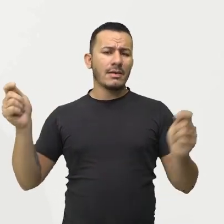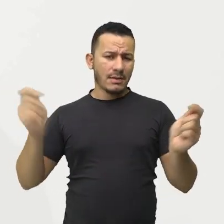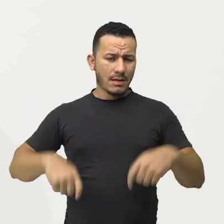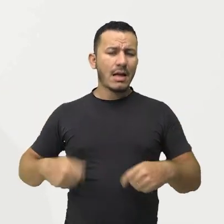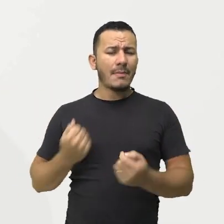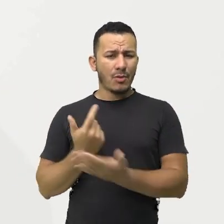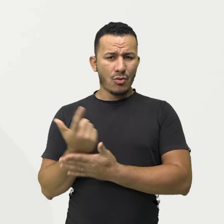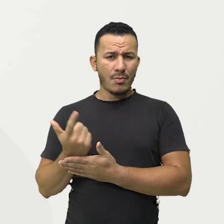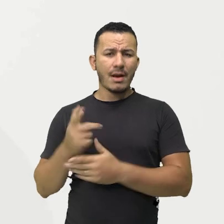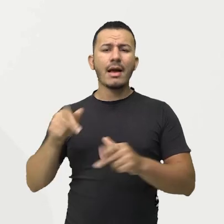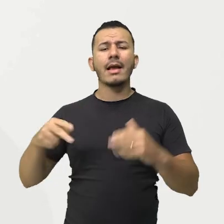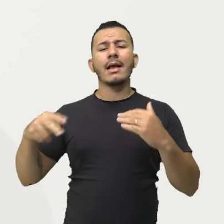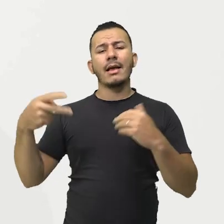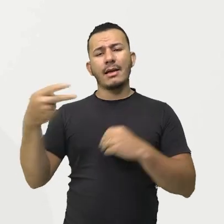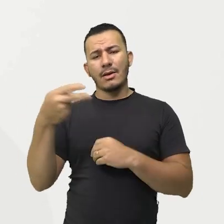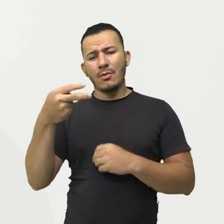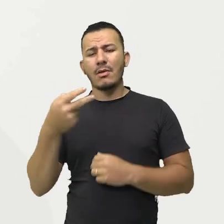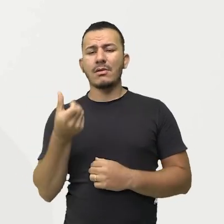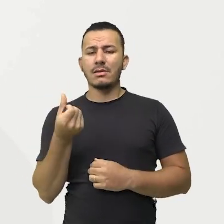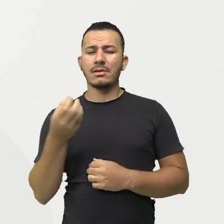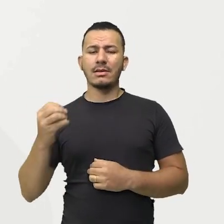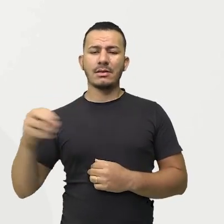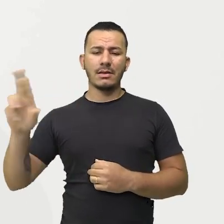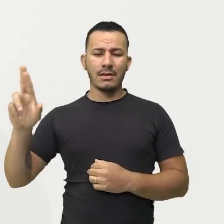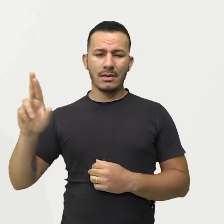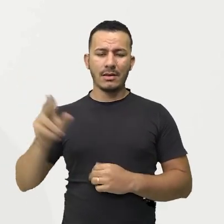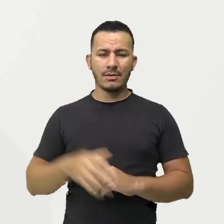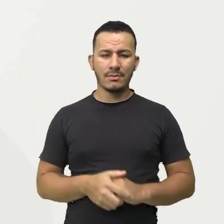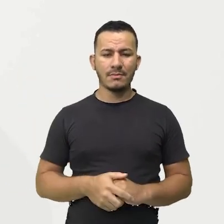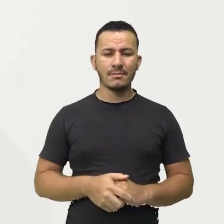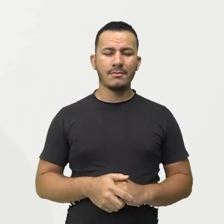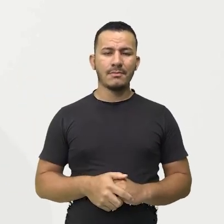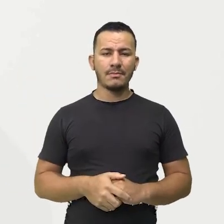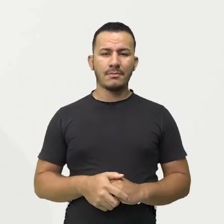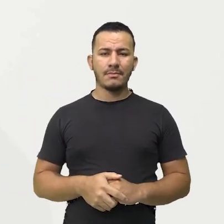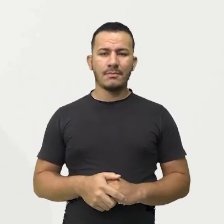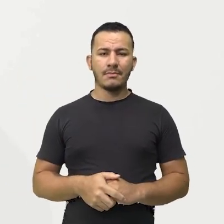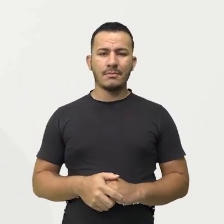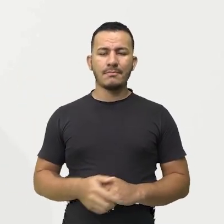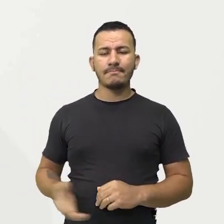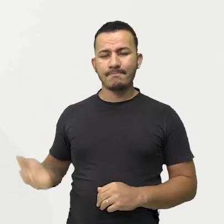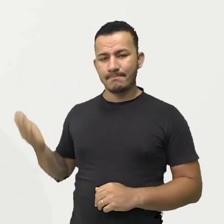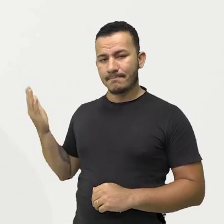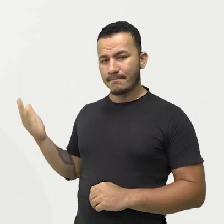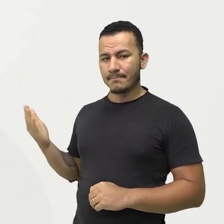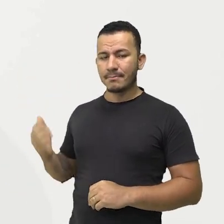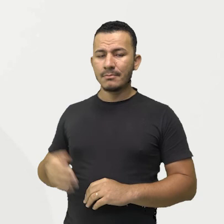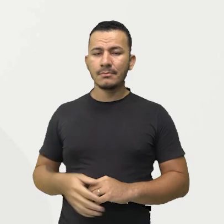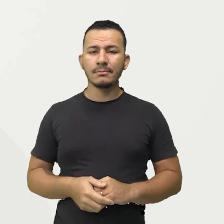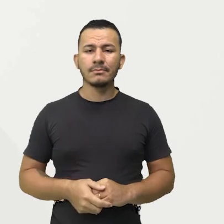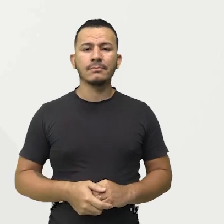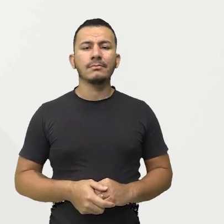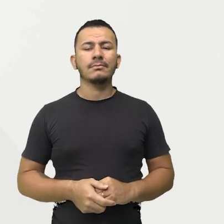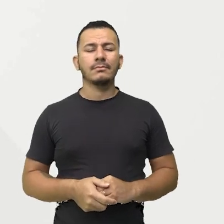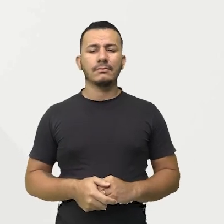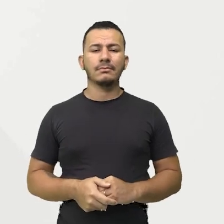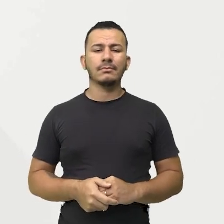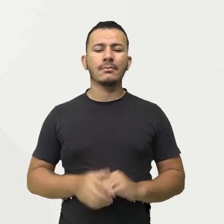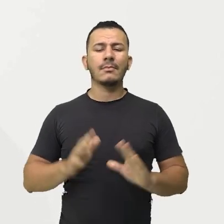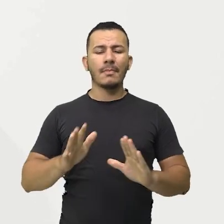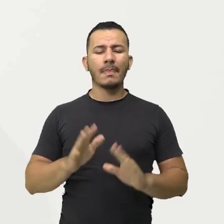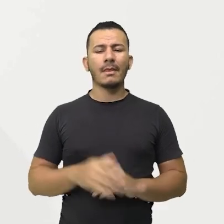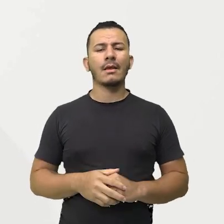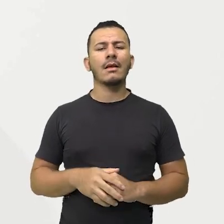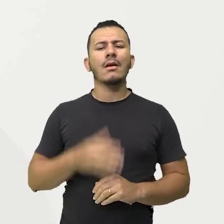então quer dizer que ele é igual a 60 reais. O dobro da quantia mais 15 é igual a 60 reais.